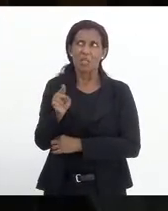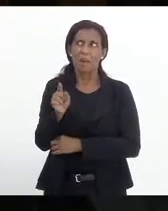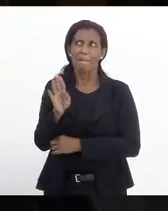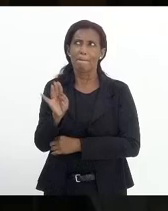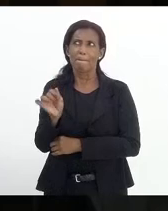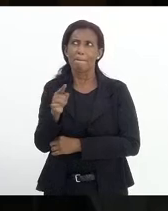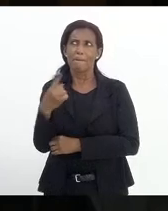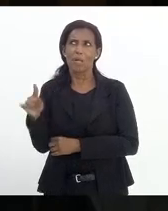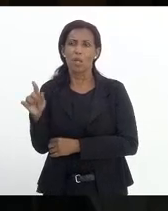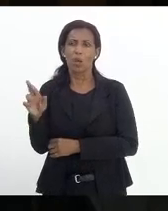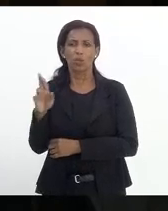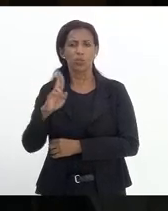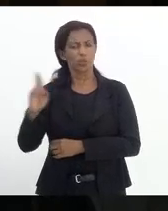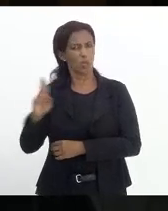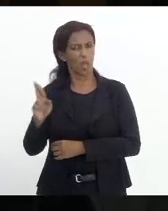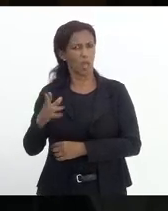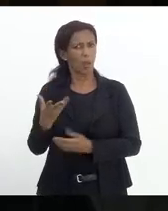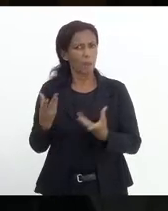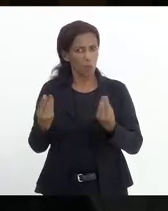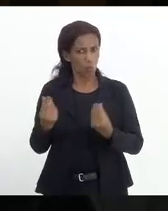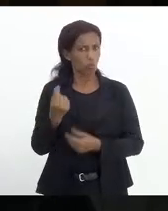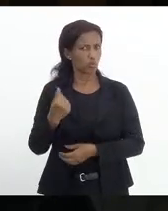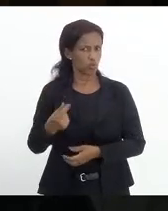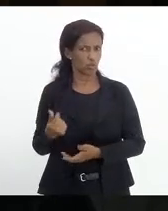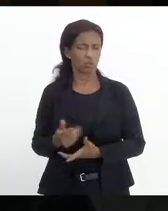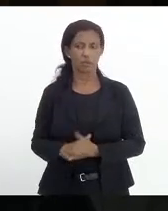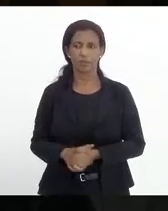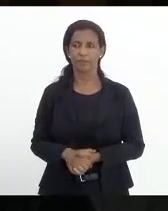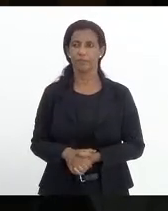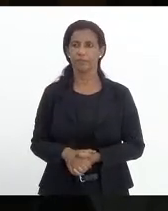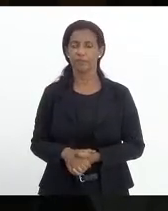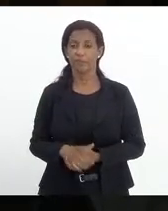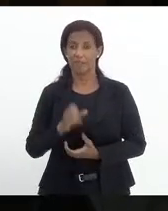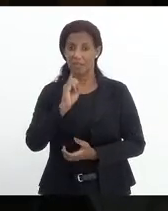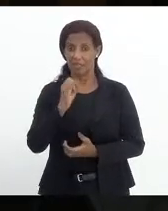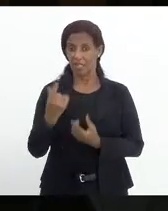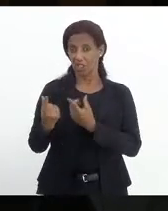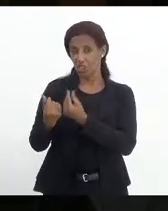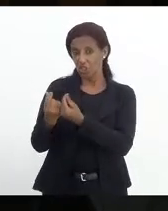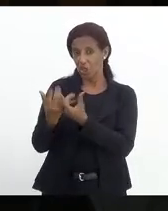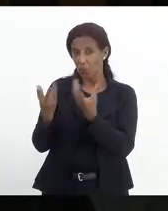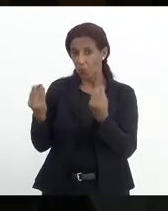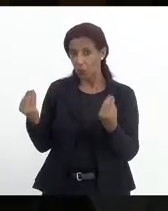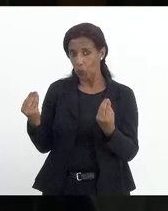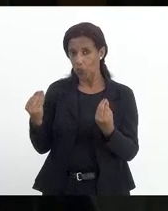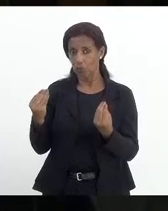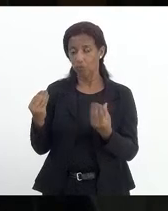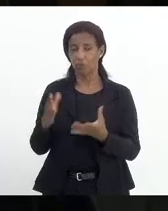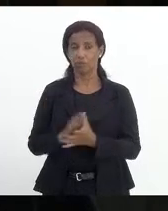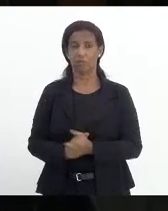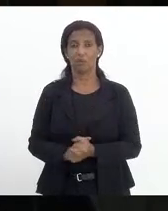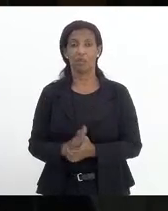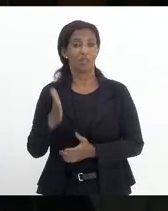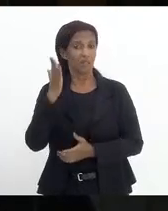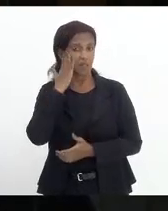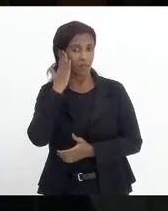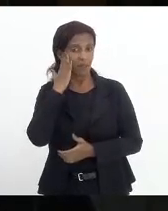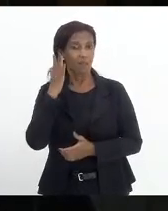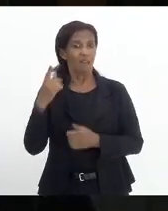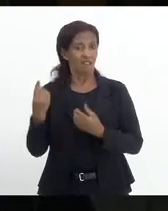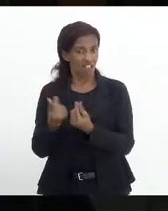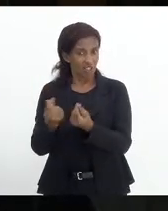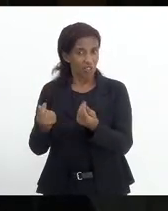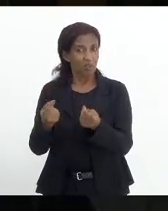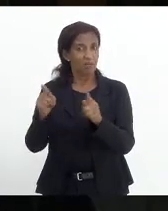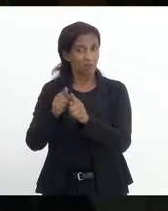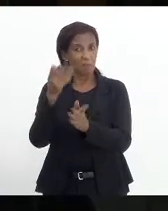reais é muito dinheiro e se a mãe dinheiro para os cofres públicos também é muito dinheiro